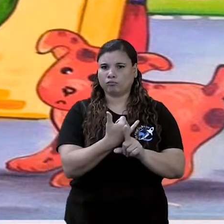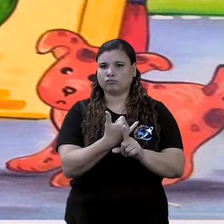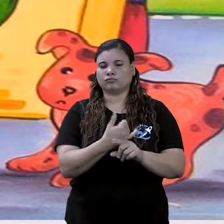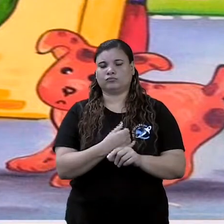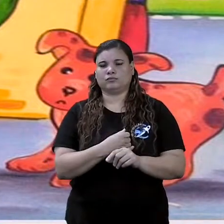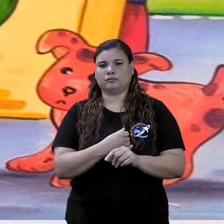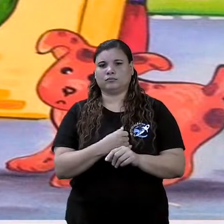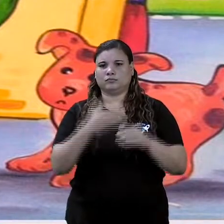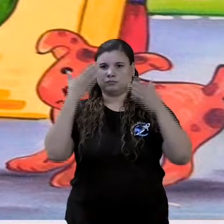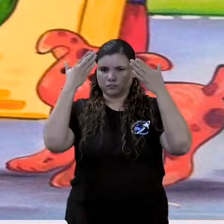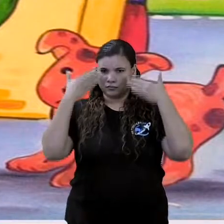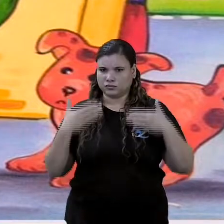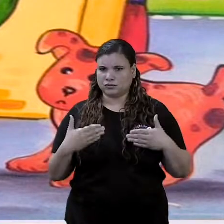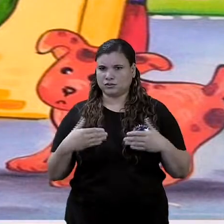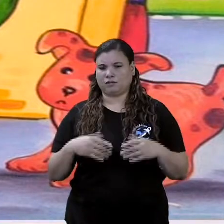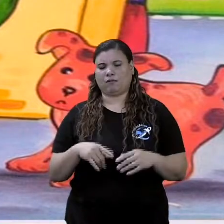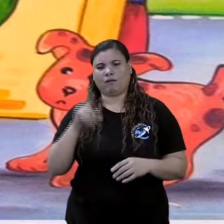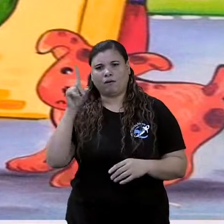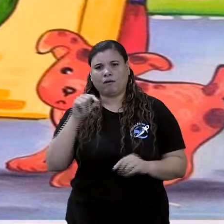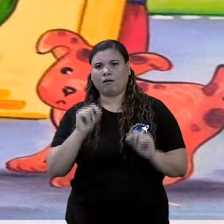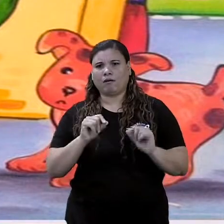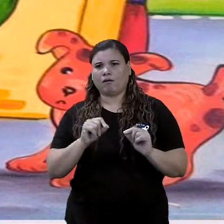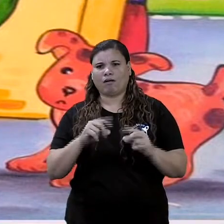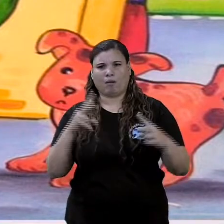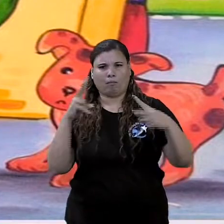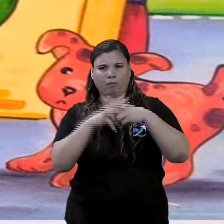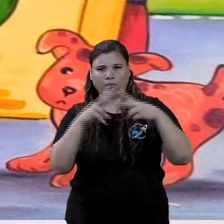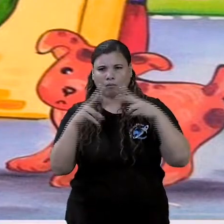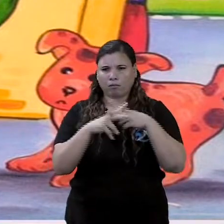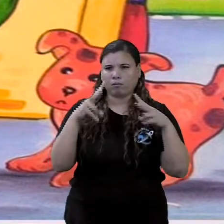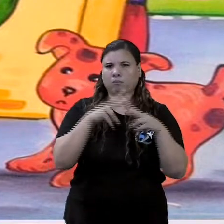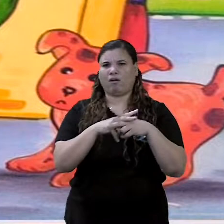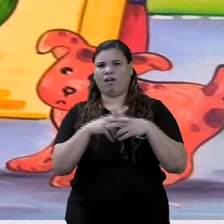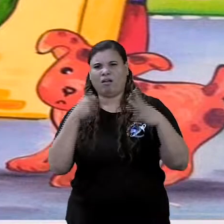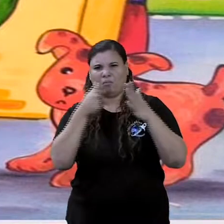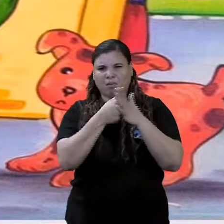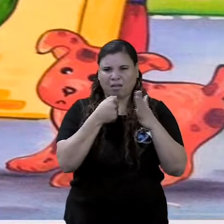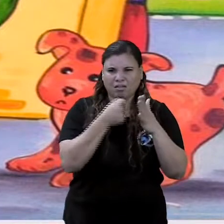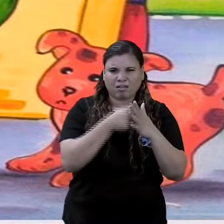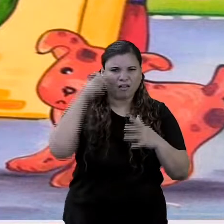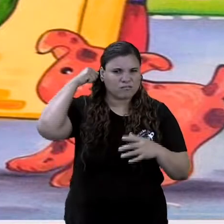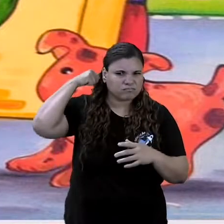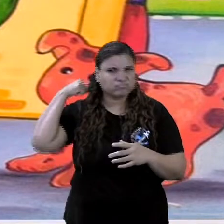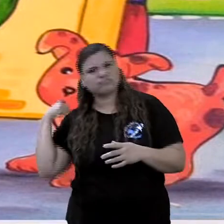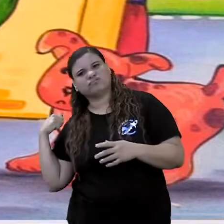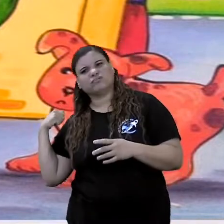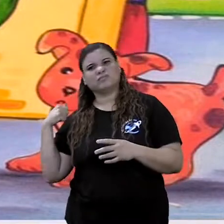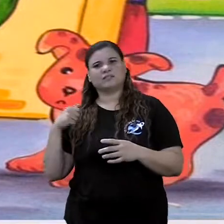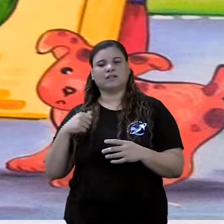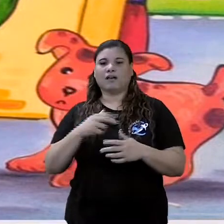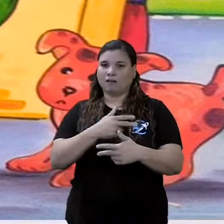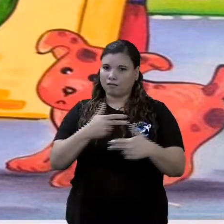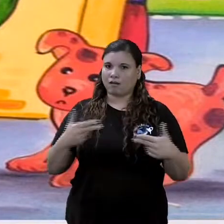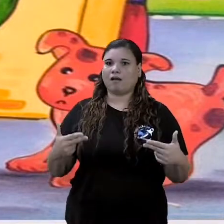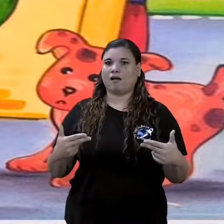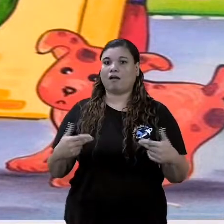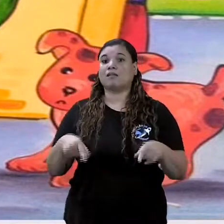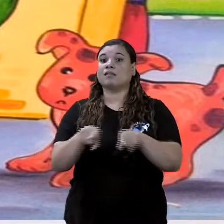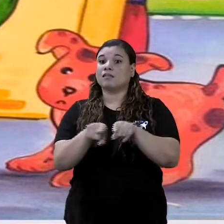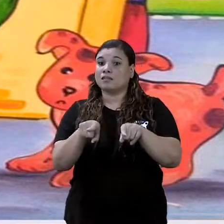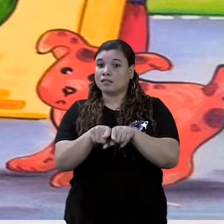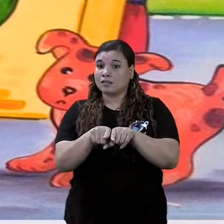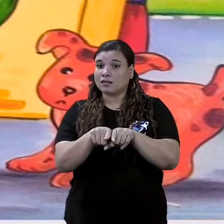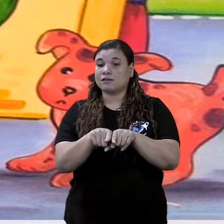beliscamos, são agressões físicas, isso é bullying. Temos também a agressão